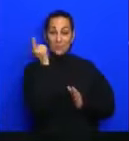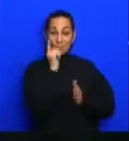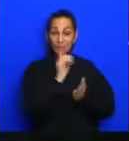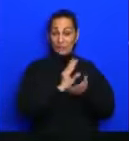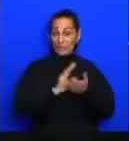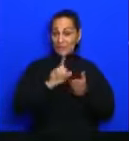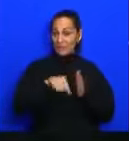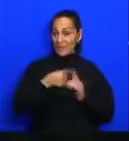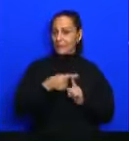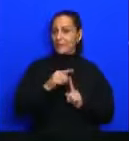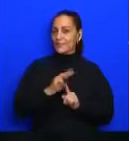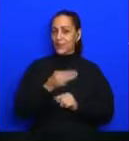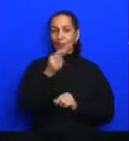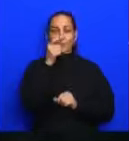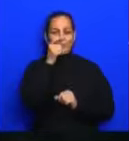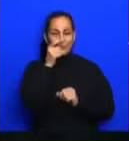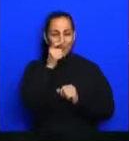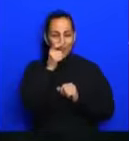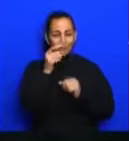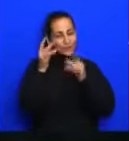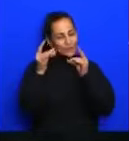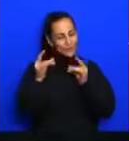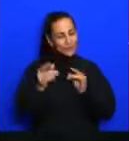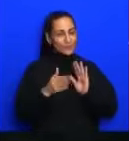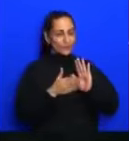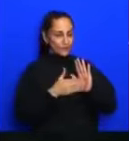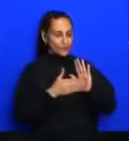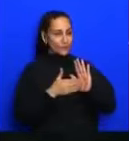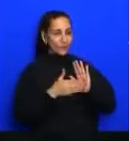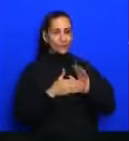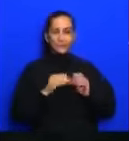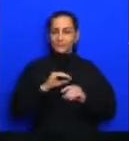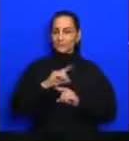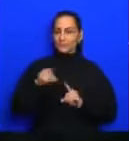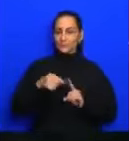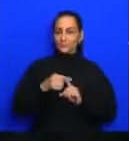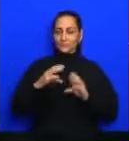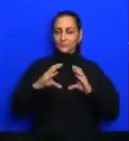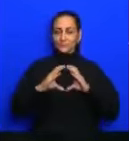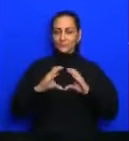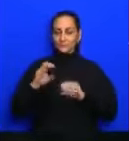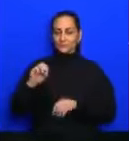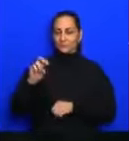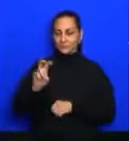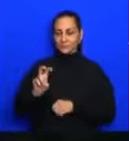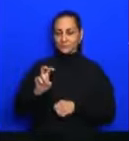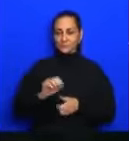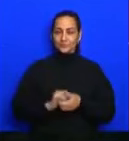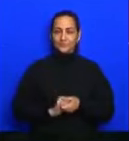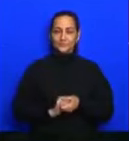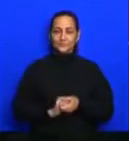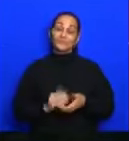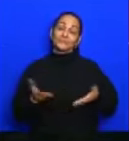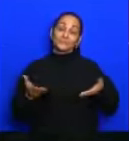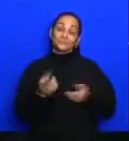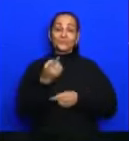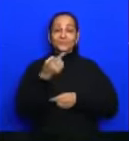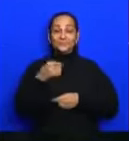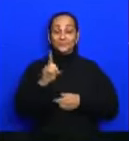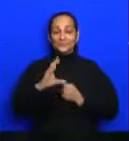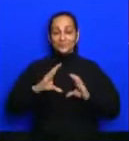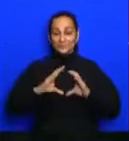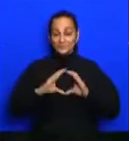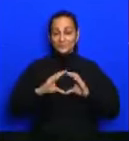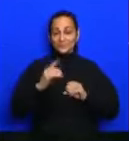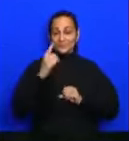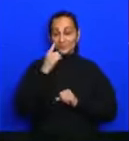premiação na Mais Milionária, então confira direitinho sua aposta. Vem chegando mais um número, 05, bola 05. E agora a última